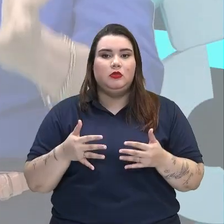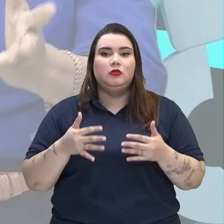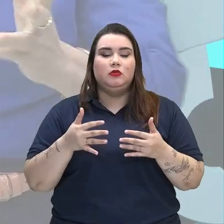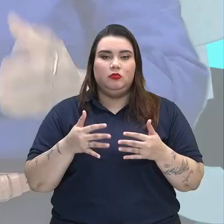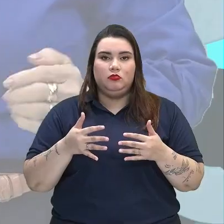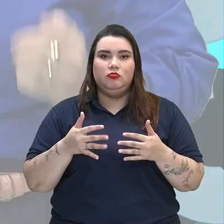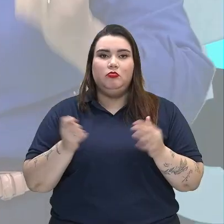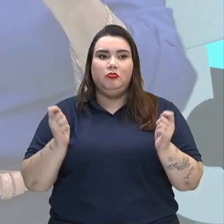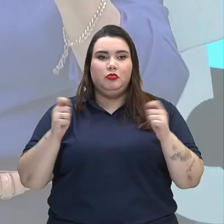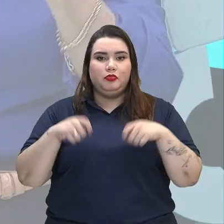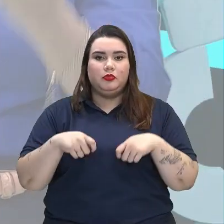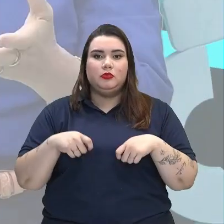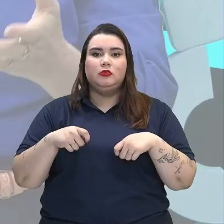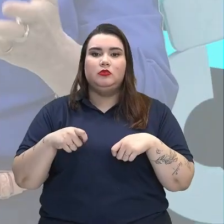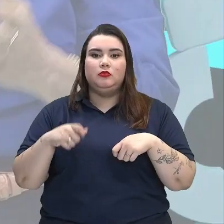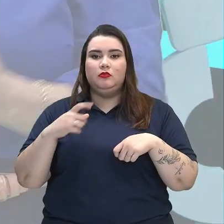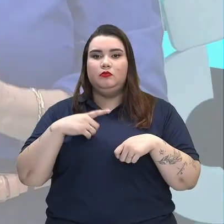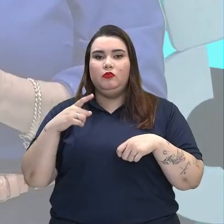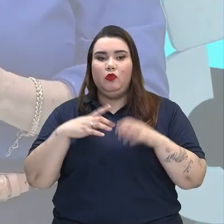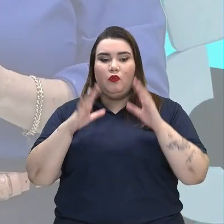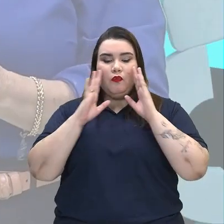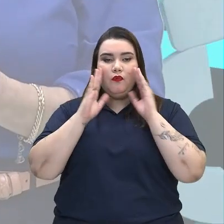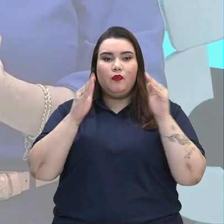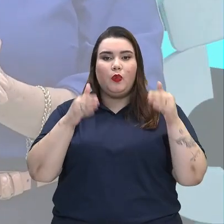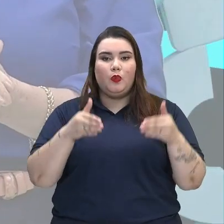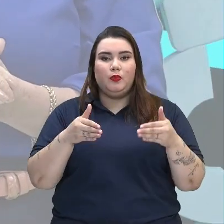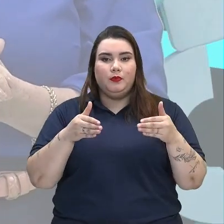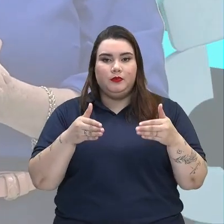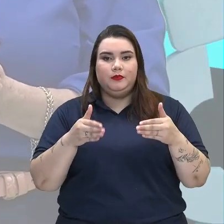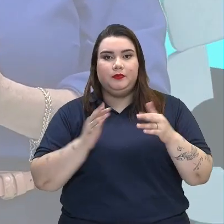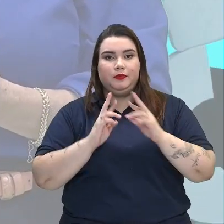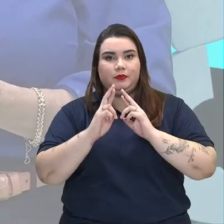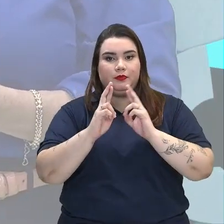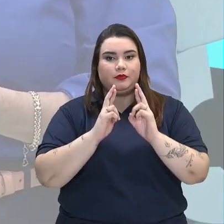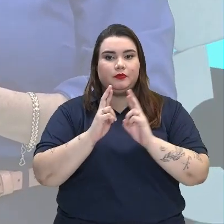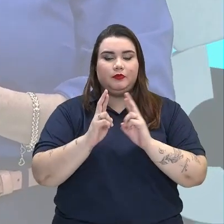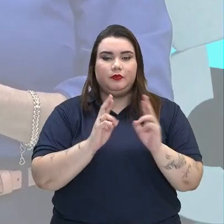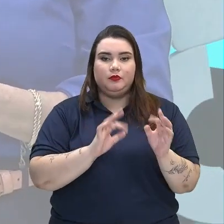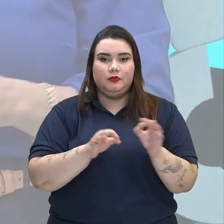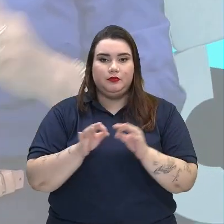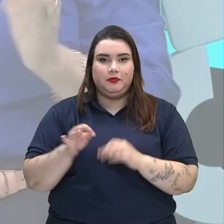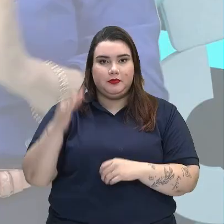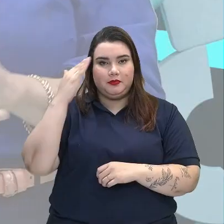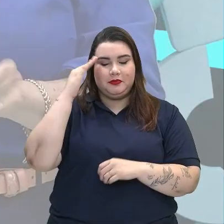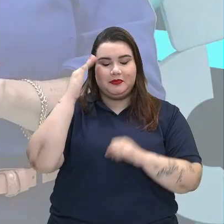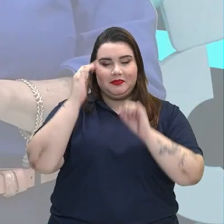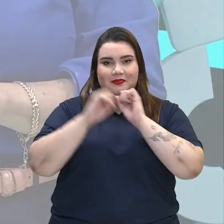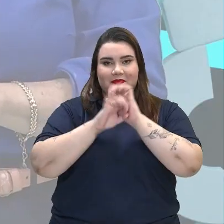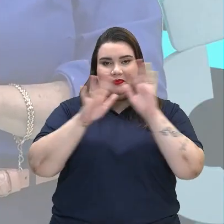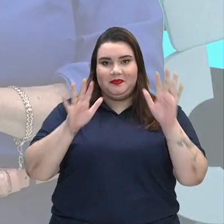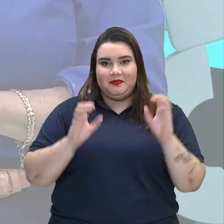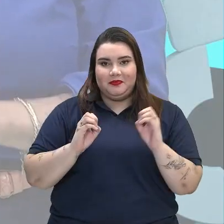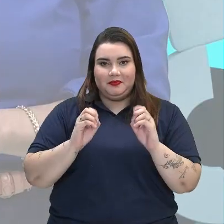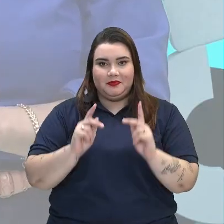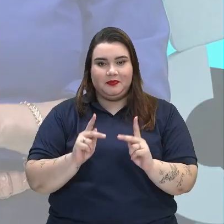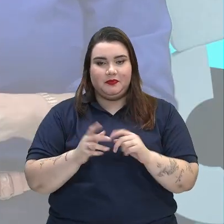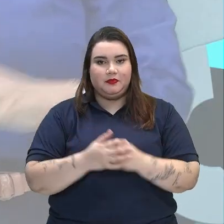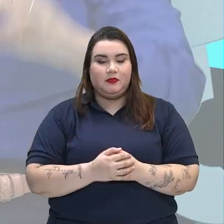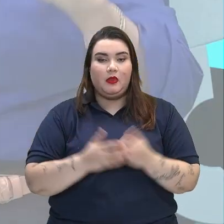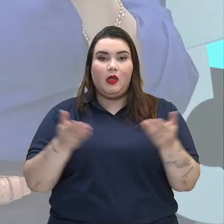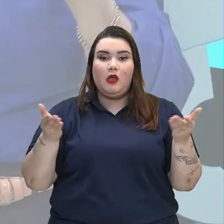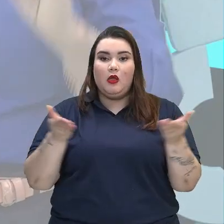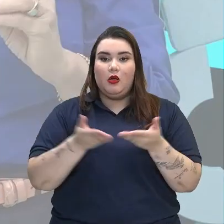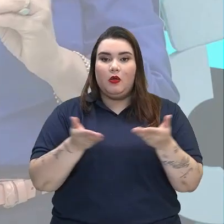dar credibilidade, vão dar ênfase na entrevista. Você entendeu? Muito bem. Agora,